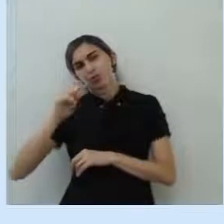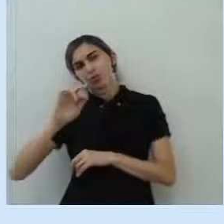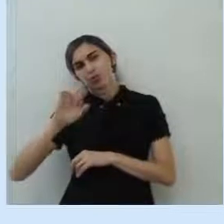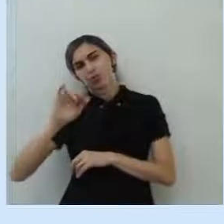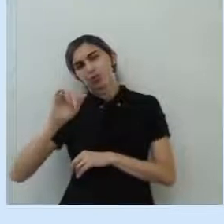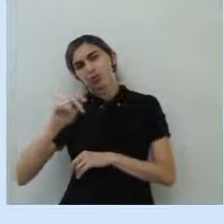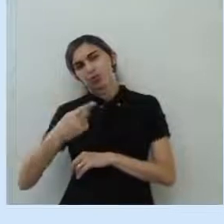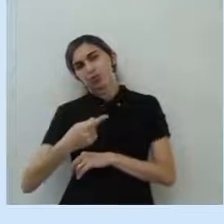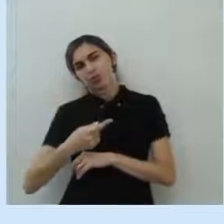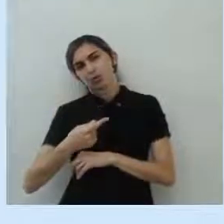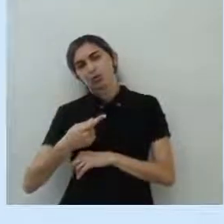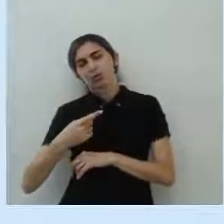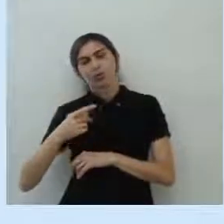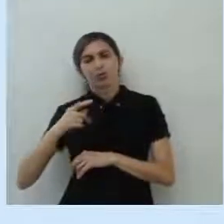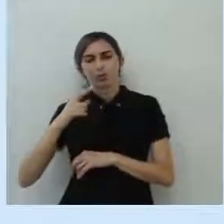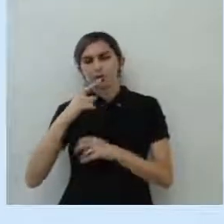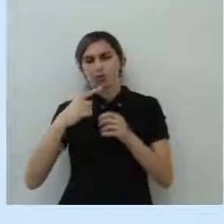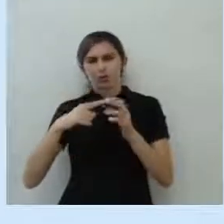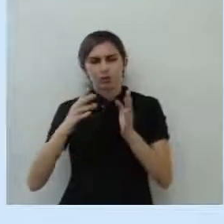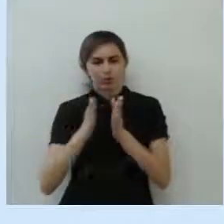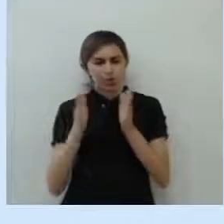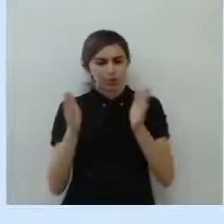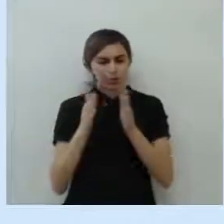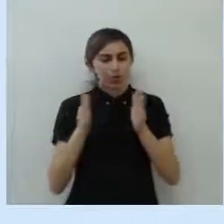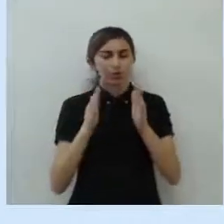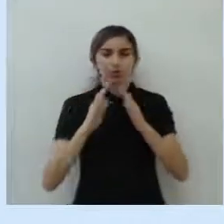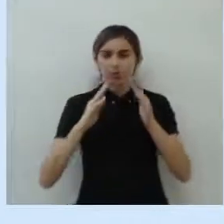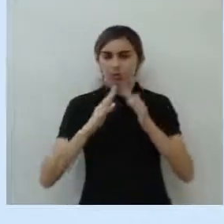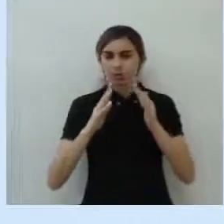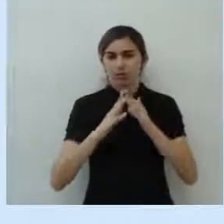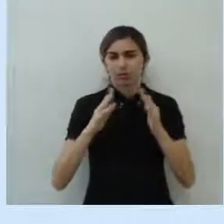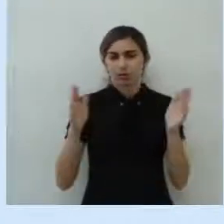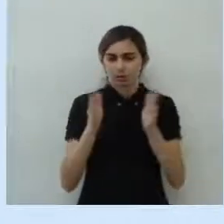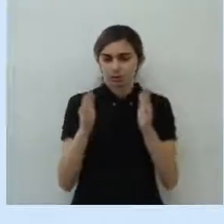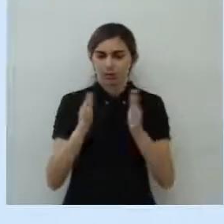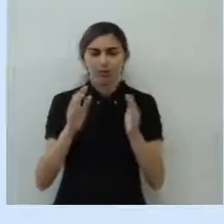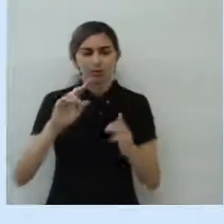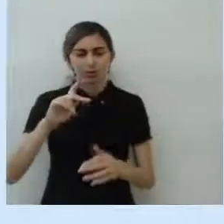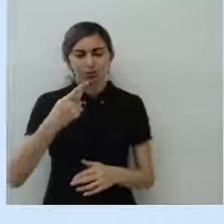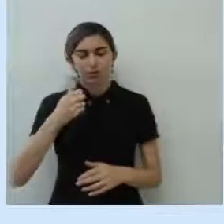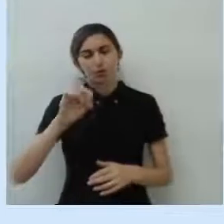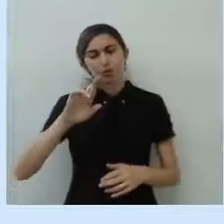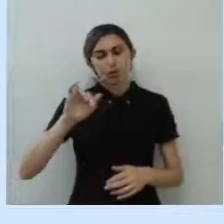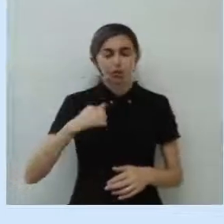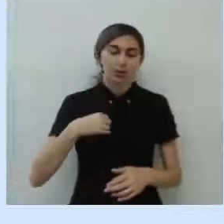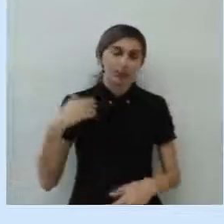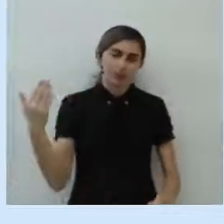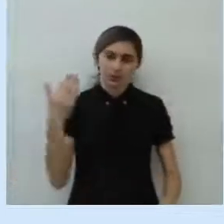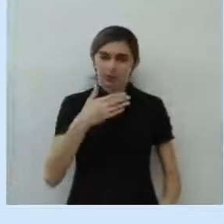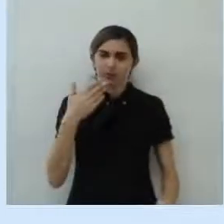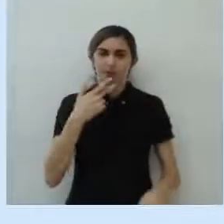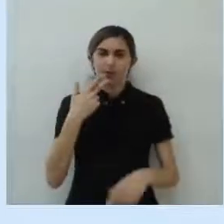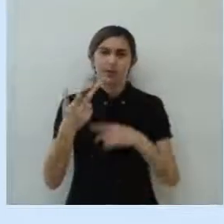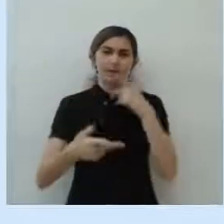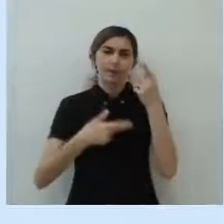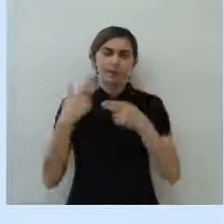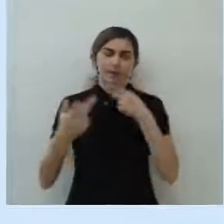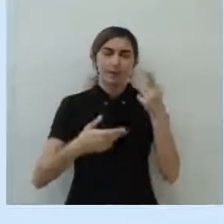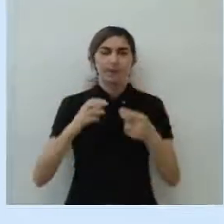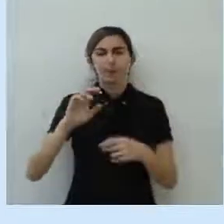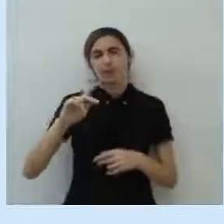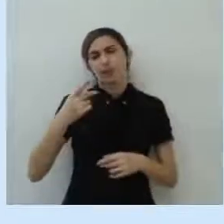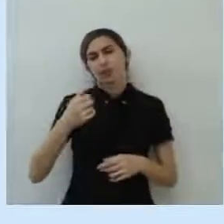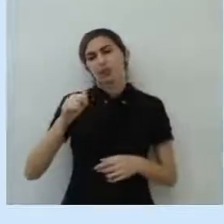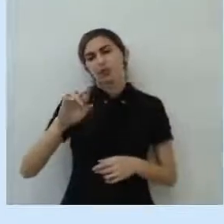para a Chacrinha, porque era uma chácara pequena, era uma chácara pequenininha. E ele começou a falar tanto